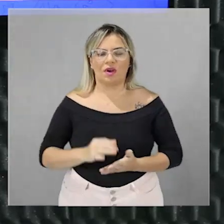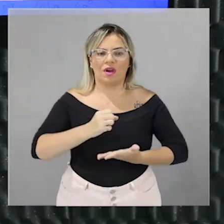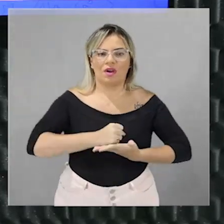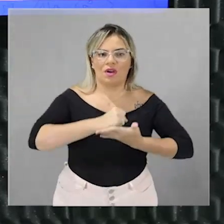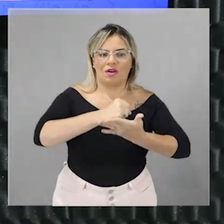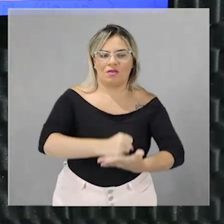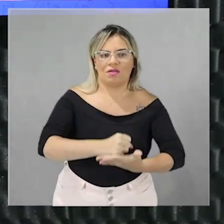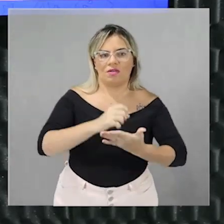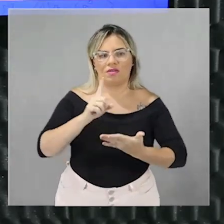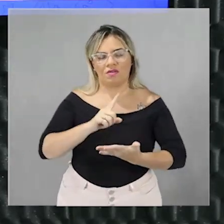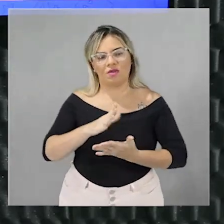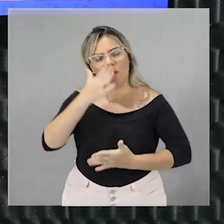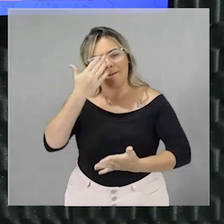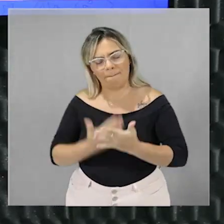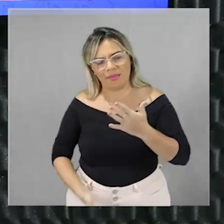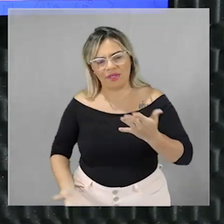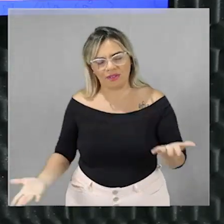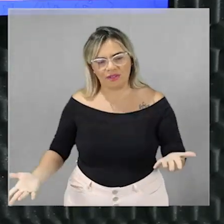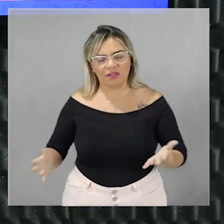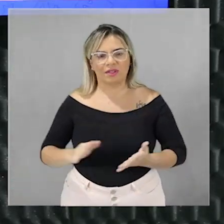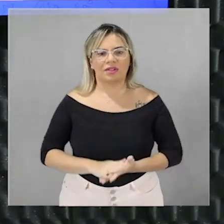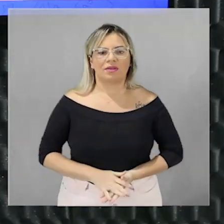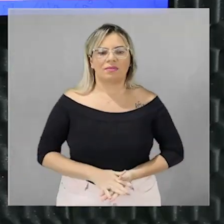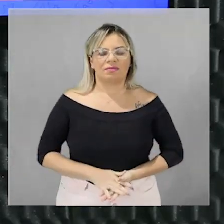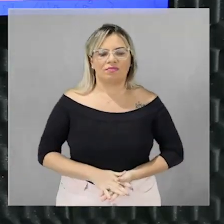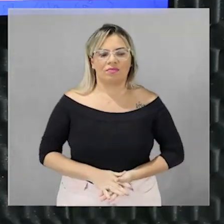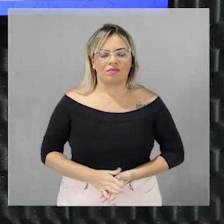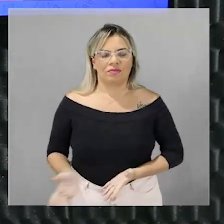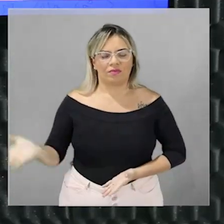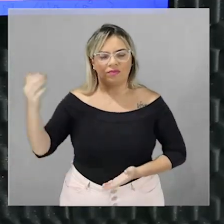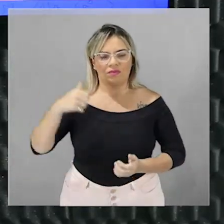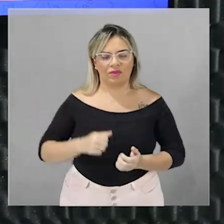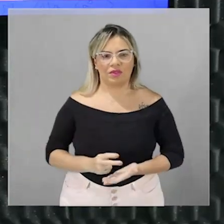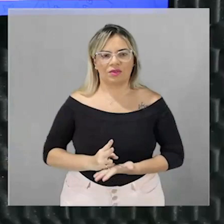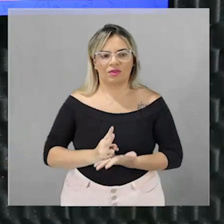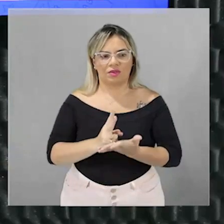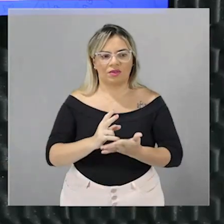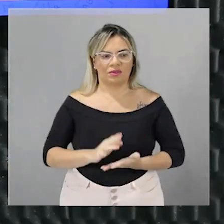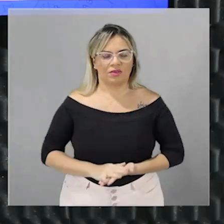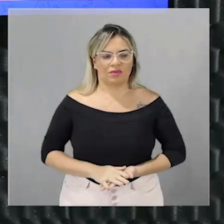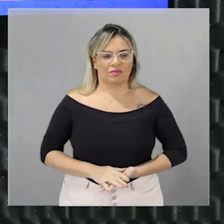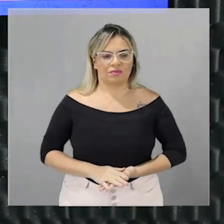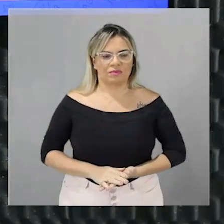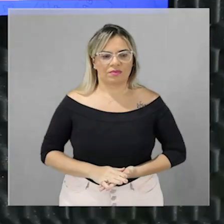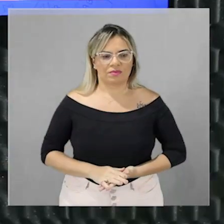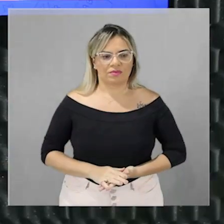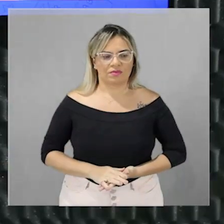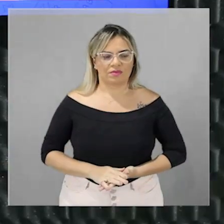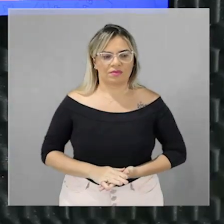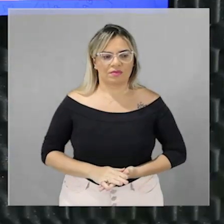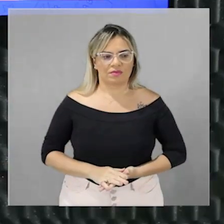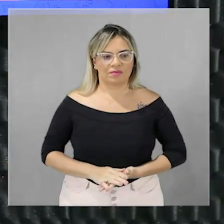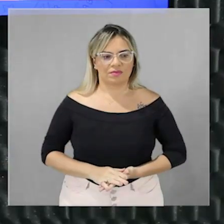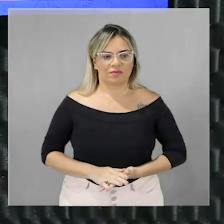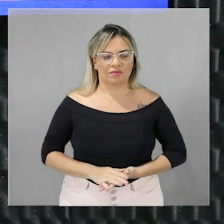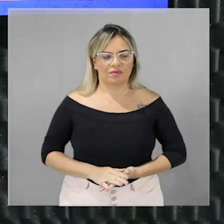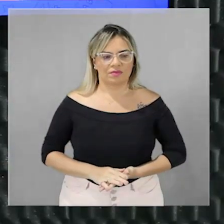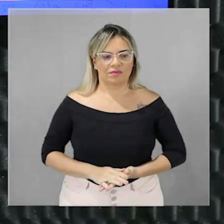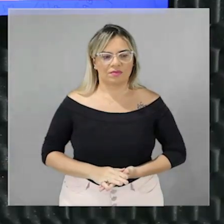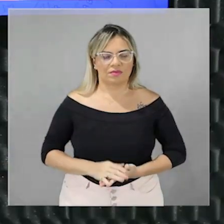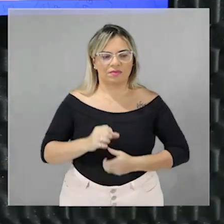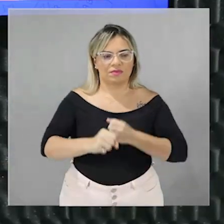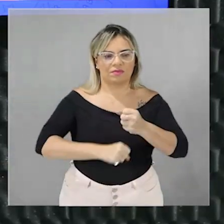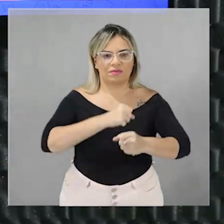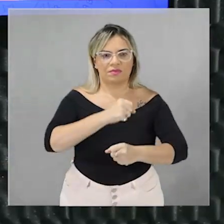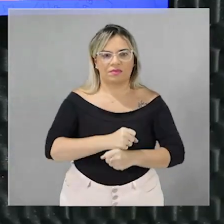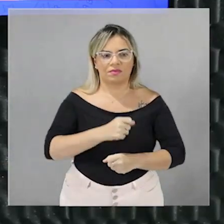ajudar bastante a não perder questões como essa. Show de bola? Bora avançar, vamos ver o que o Enem nos traz mais aí. Questão de 2020,